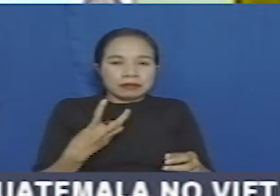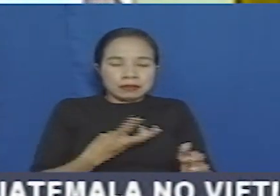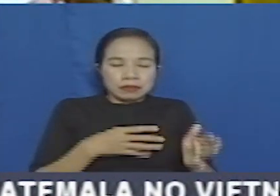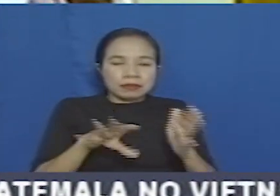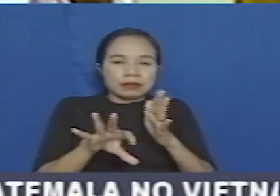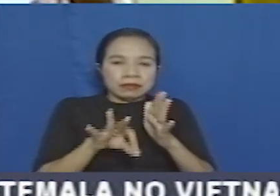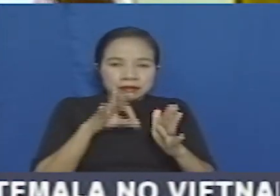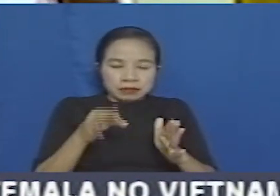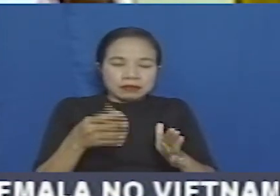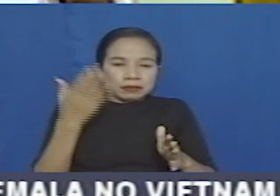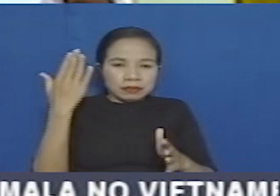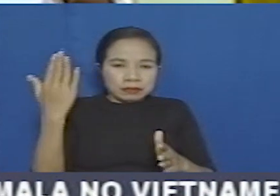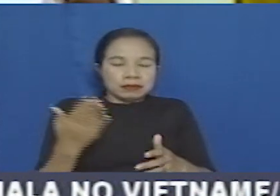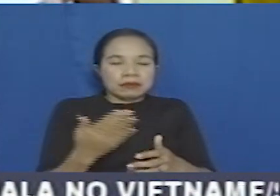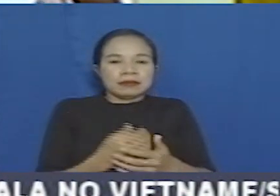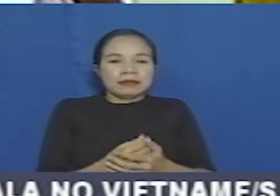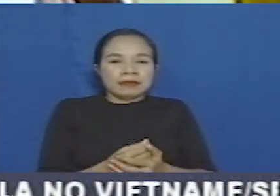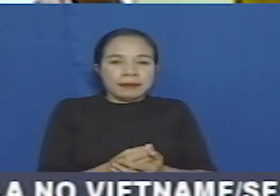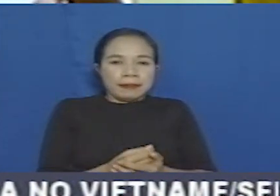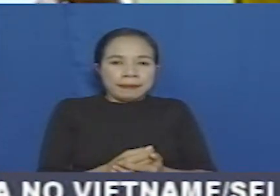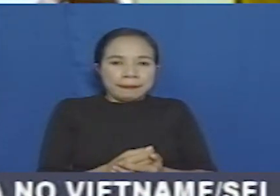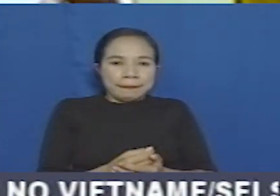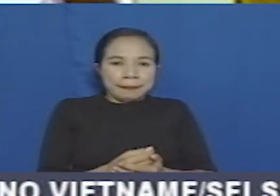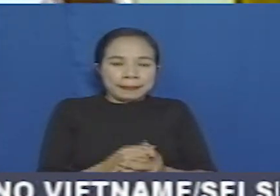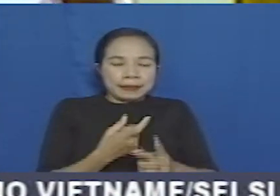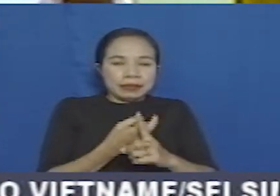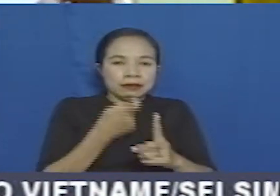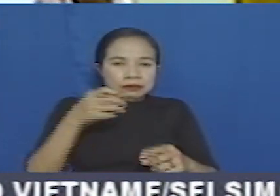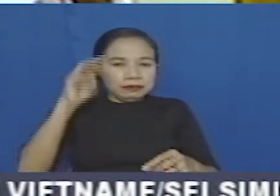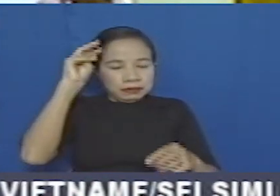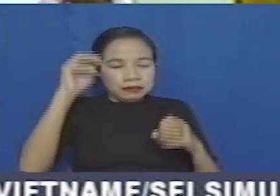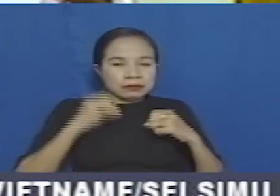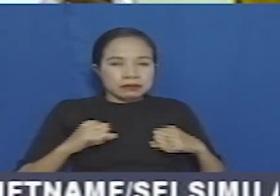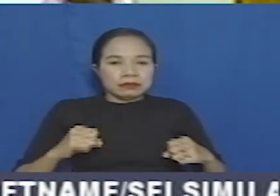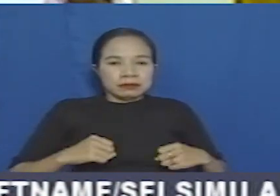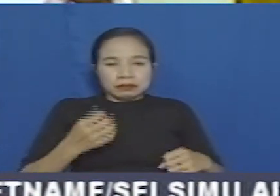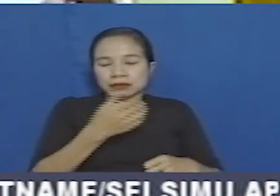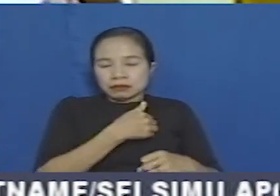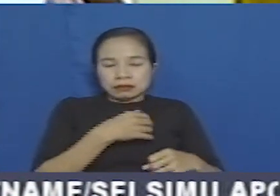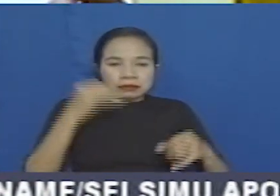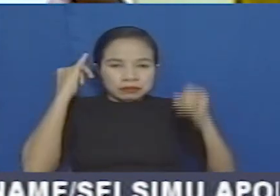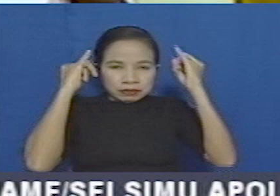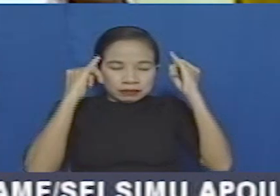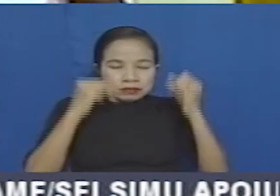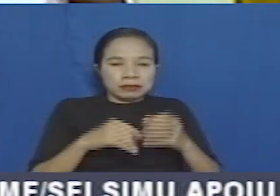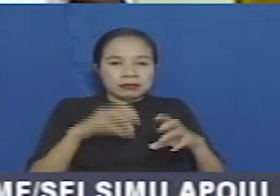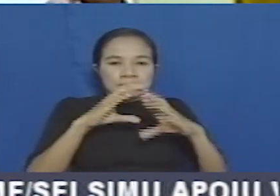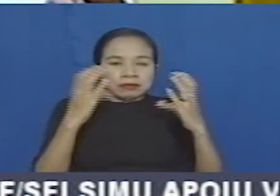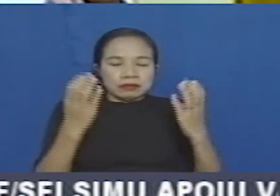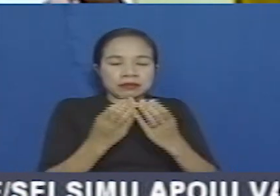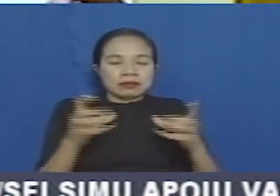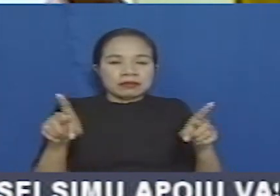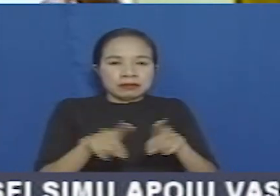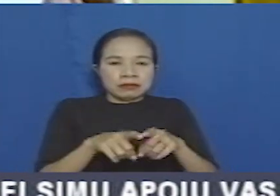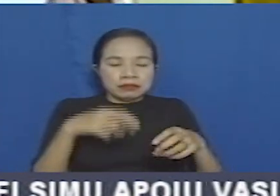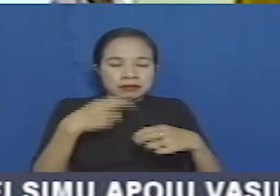é outra maneira. As duas, Lourenço, parte do Ministério da Saúde se deu que informa da turma da comissão em relação à situação